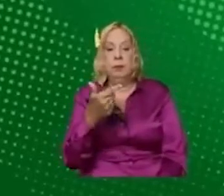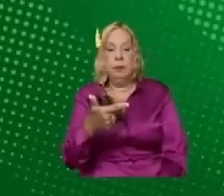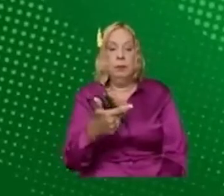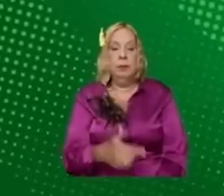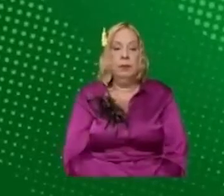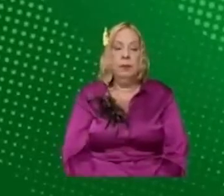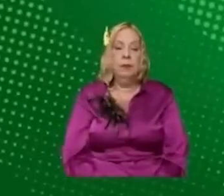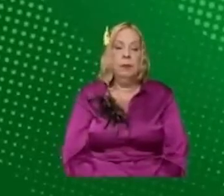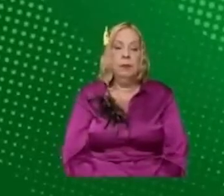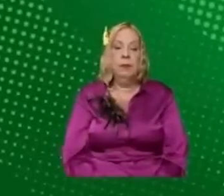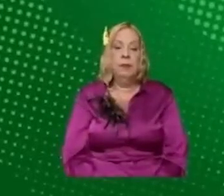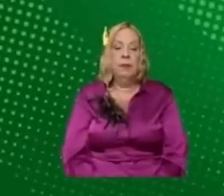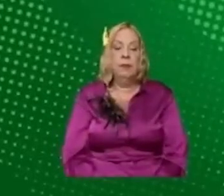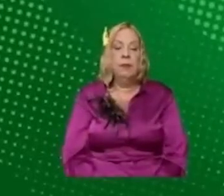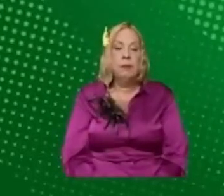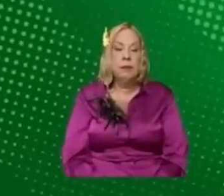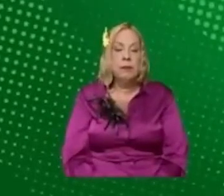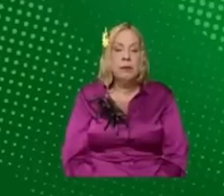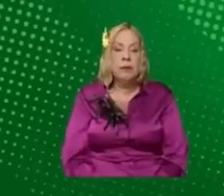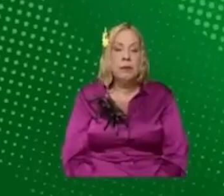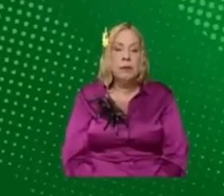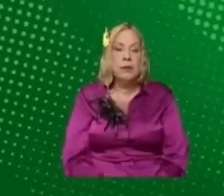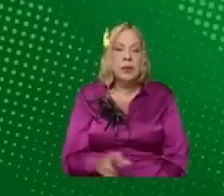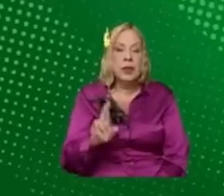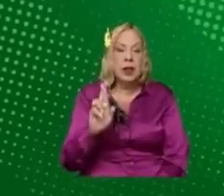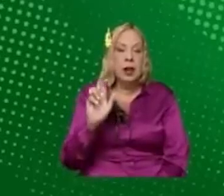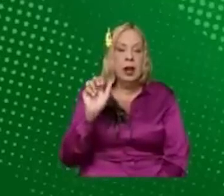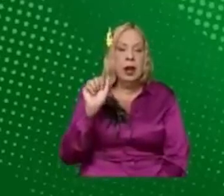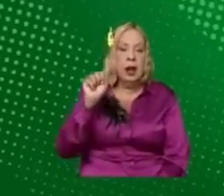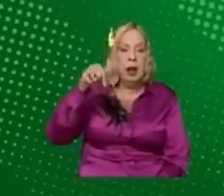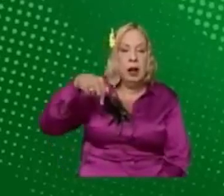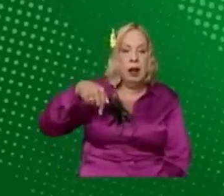527562. É? Raquel, é isso?